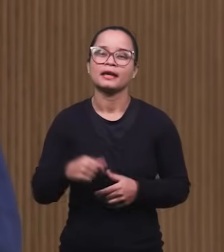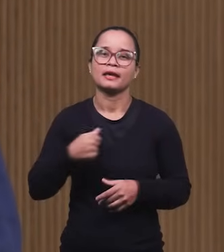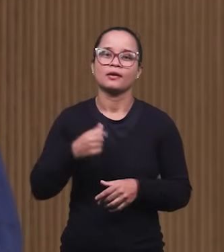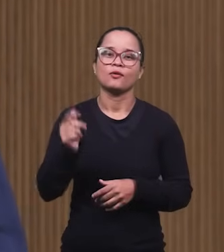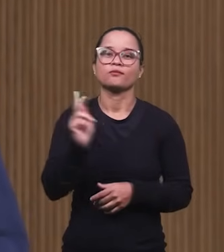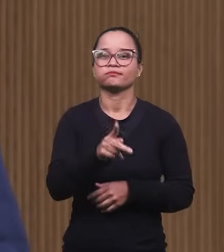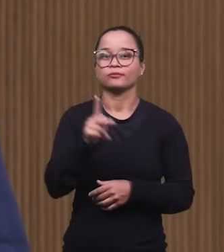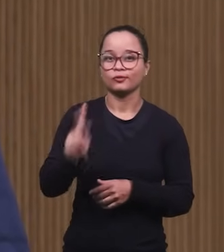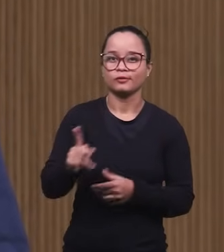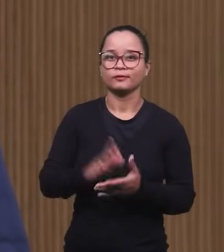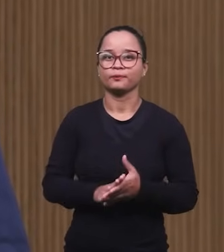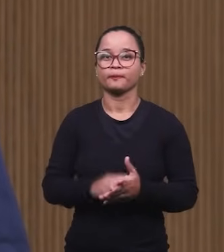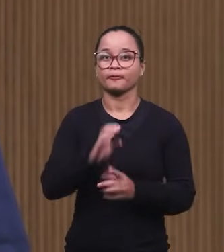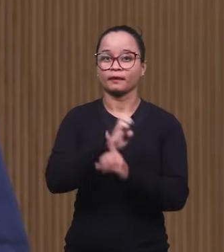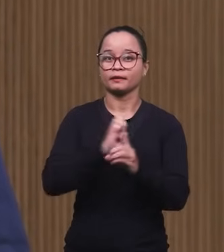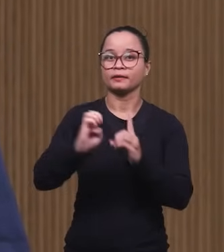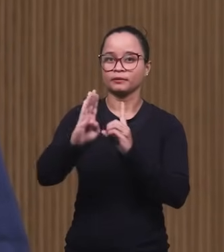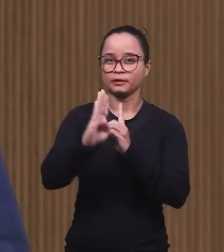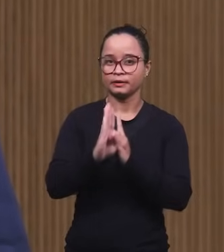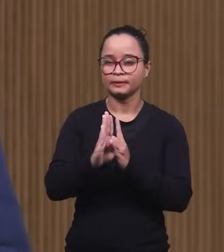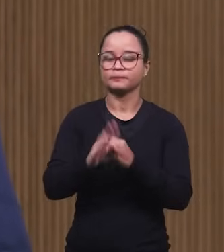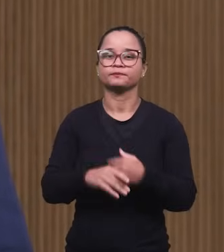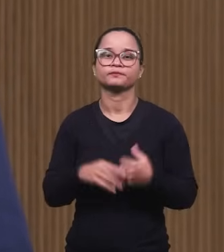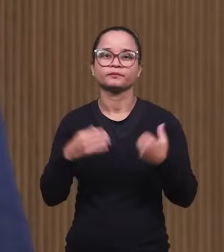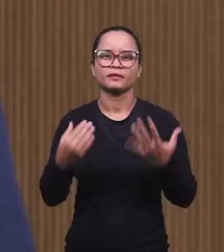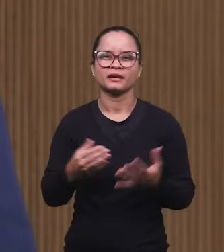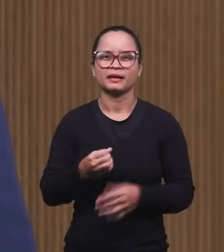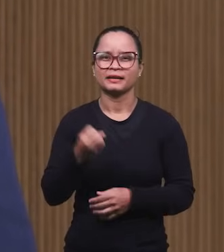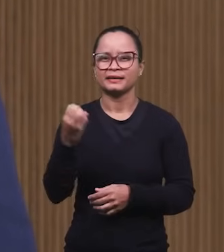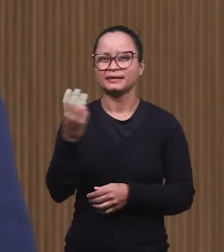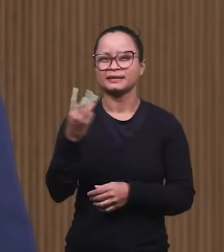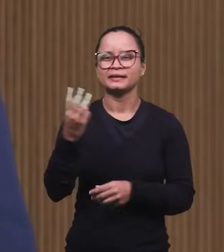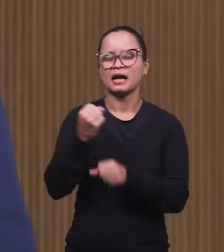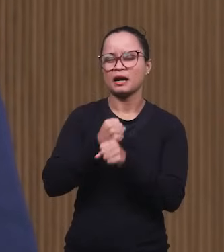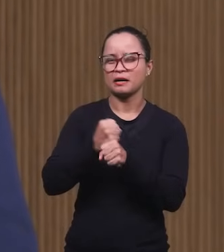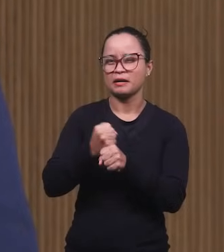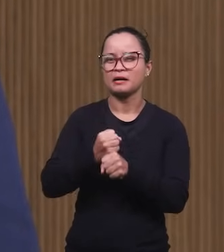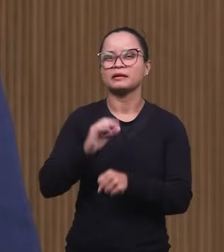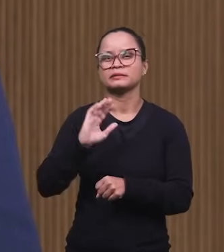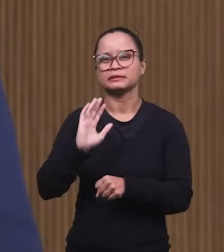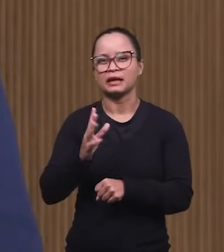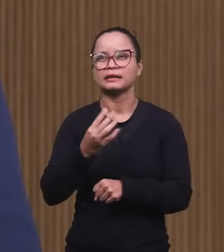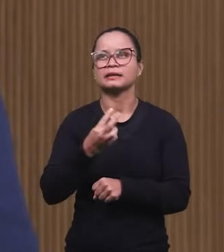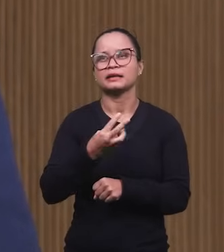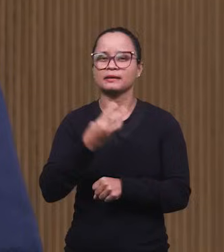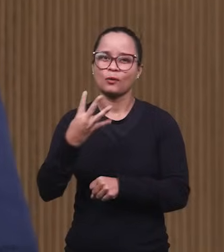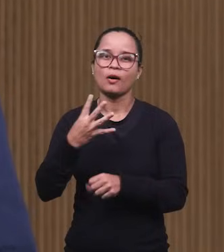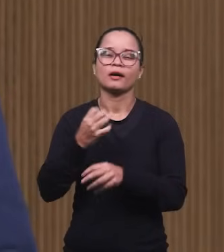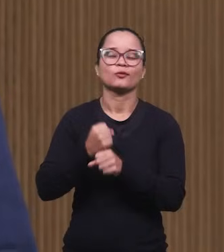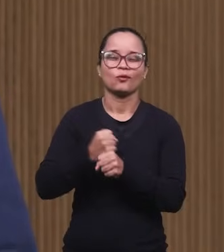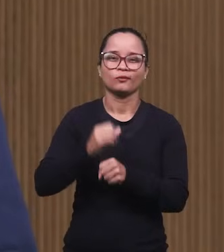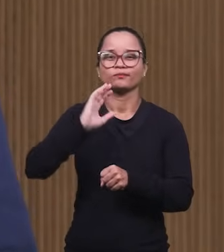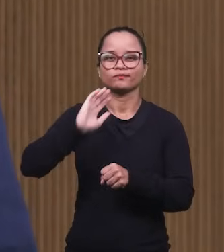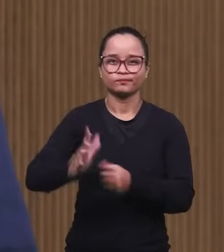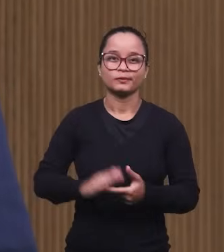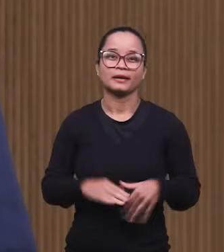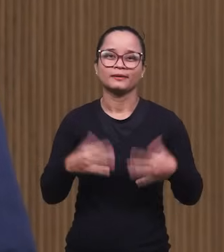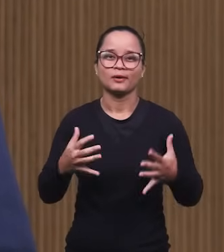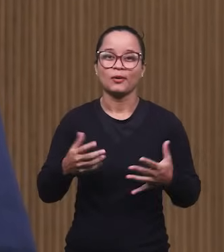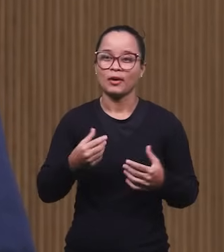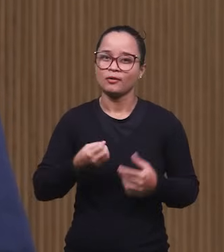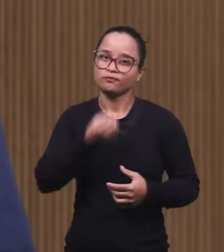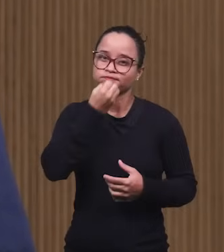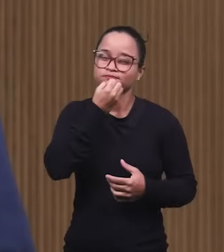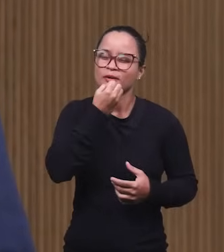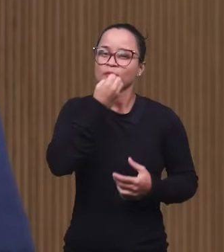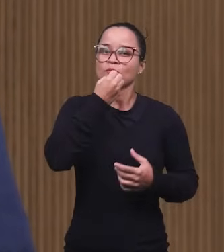como professora na EBD, professora de EBD há uns 33 anos, 34 anos. E é uma grande